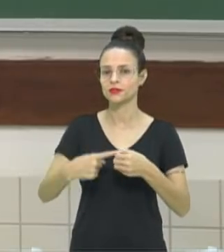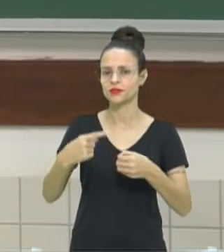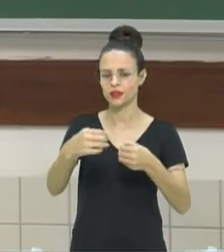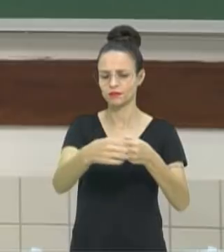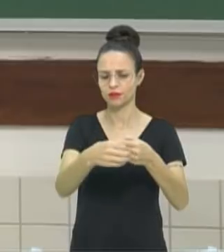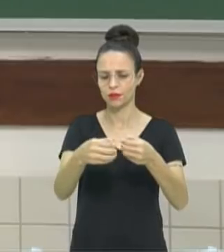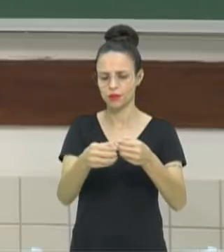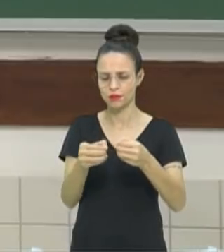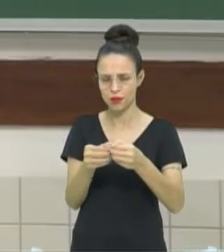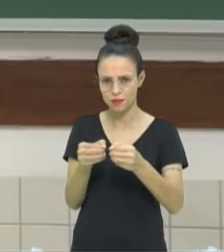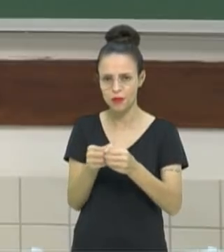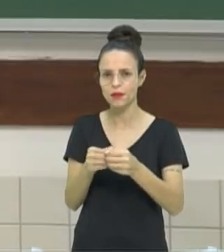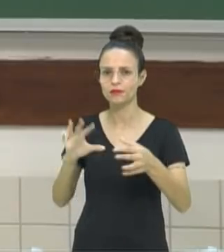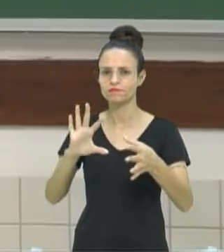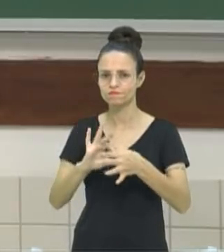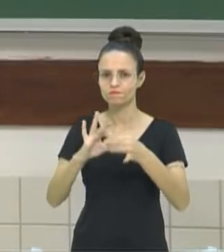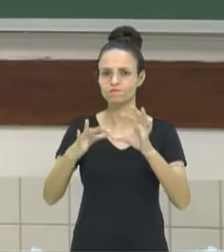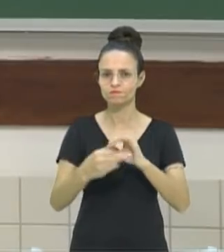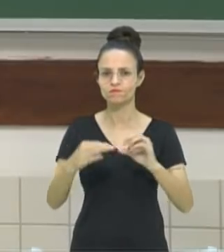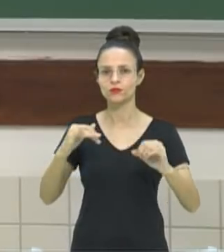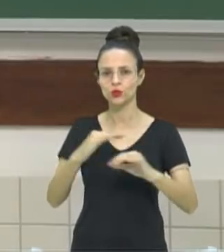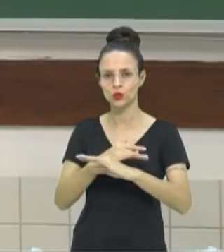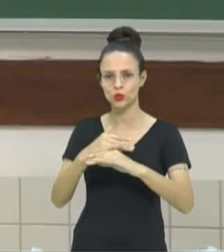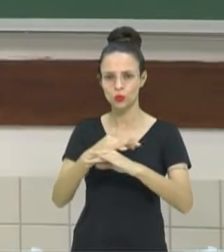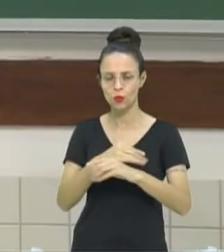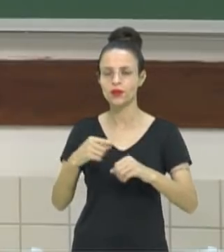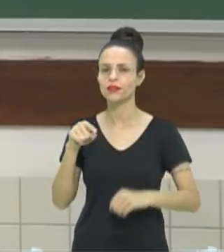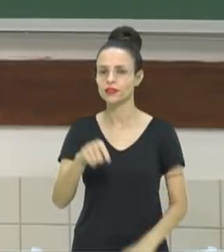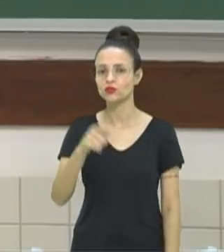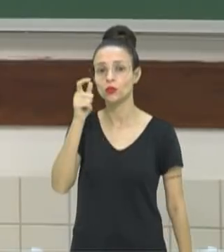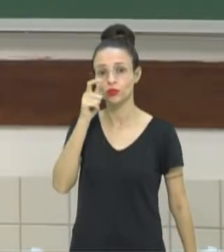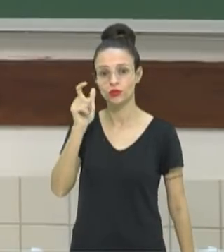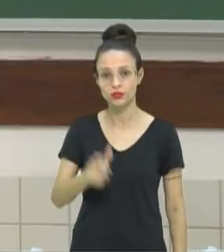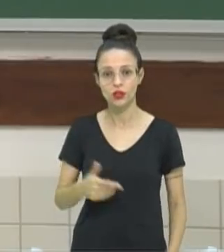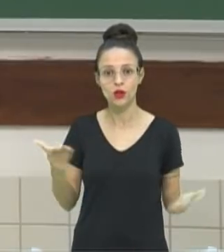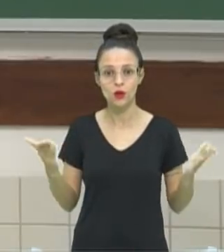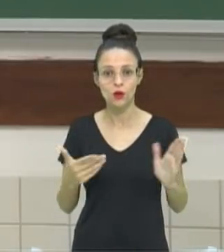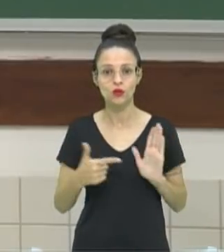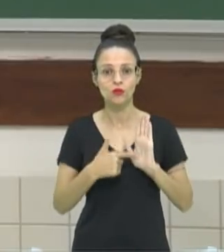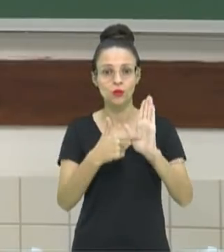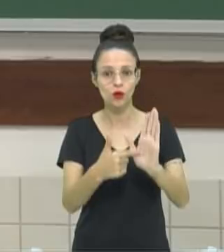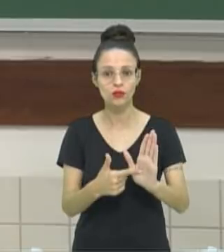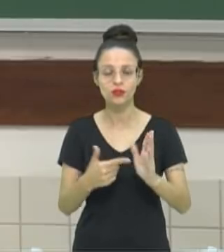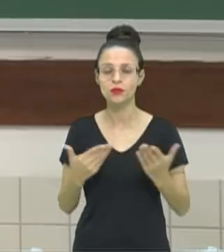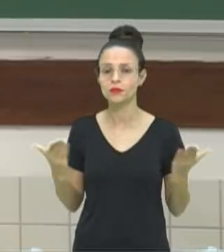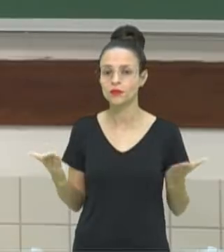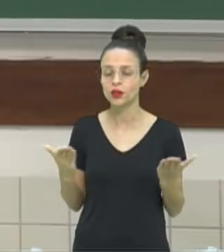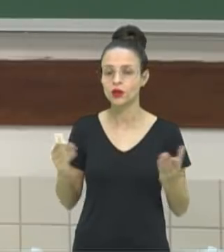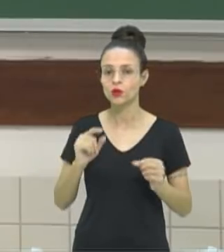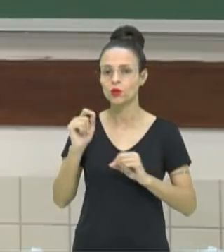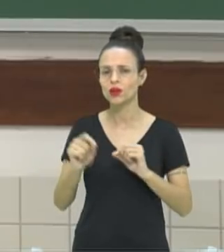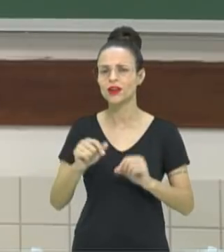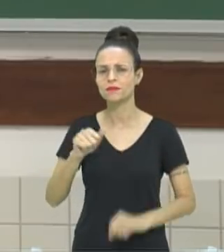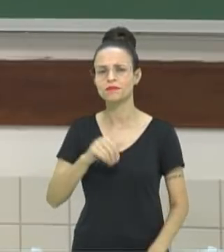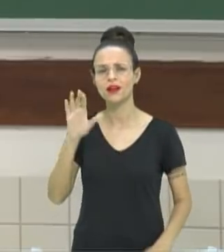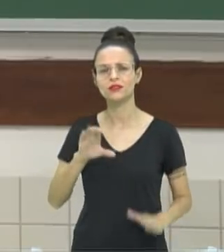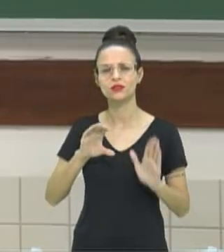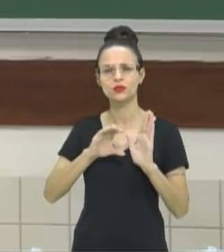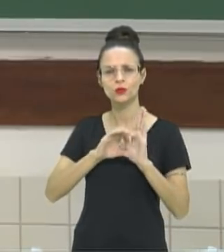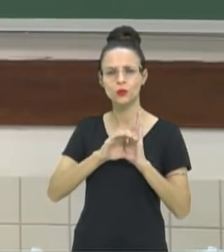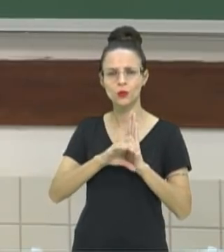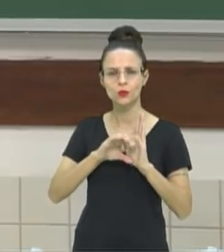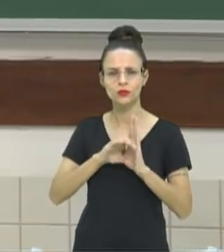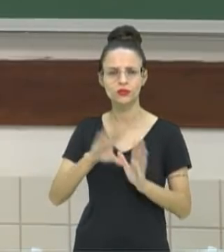urbana, isso é muito interessante. E aí, o que eu trouxe hoje para a nossa aula? A parte mais conceitual.